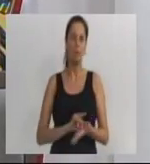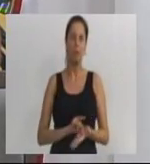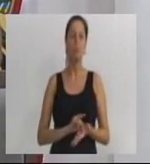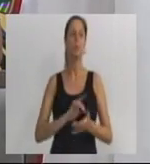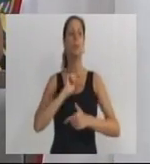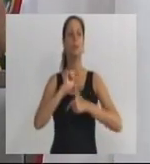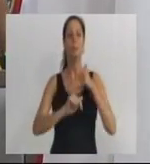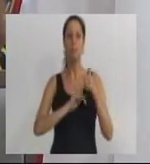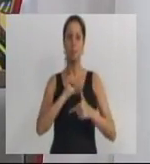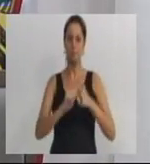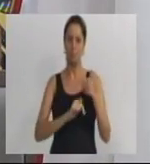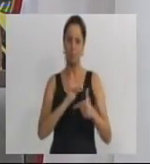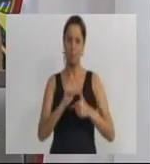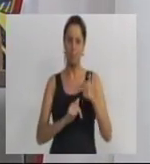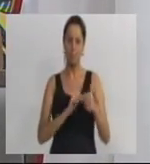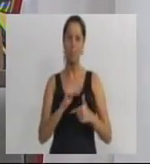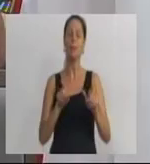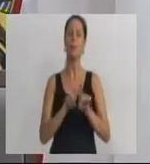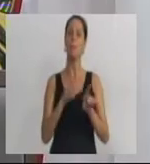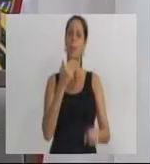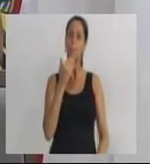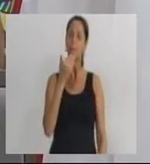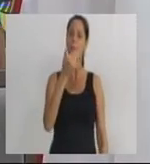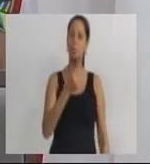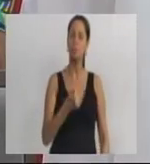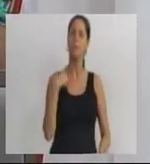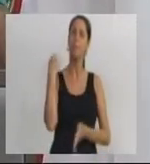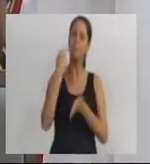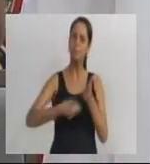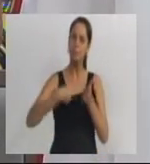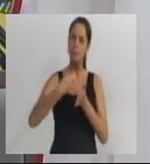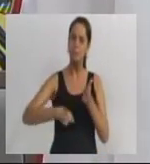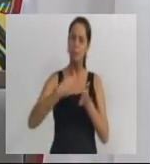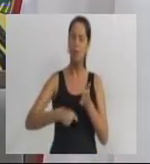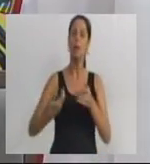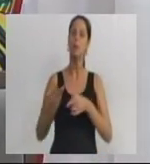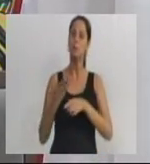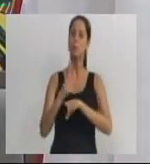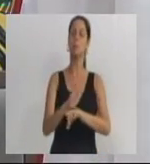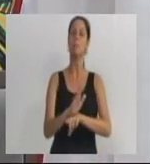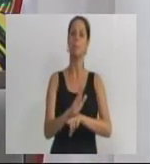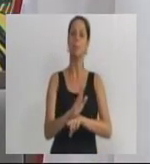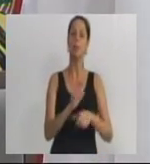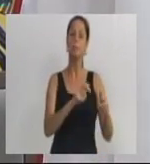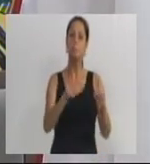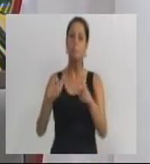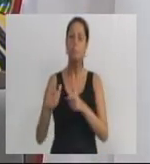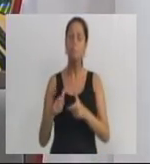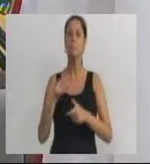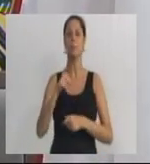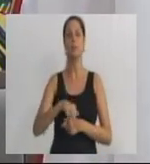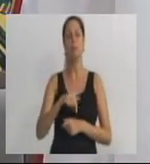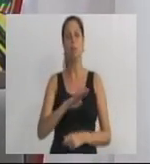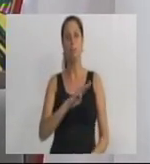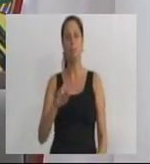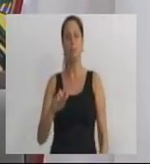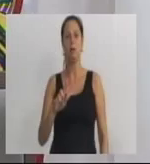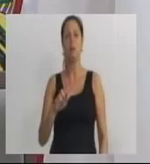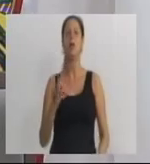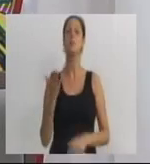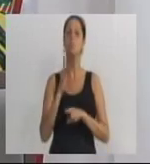trabalhar, em solicitar, em pleitear, em ajudar as entidades do nosso município, em trazer mais